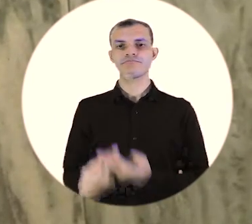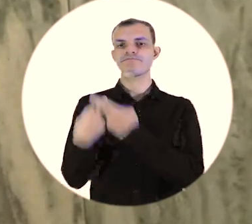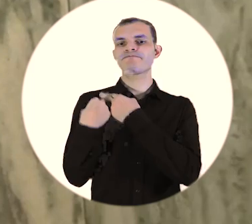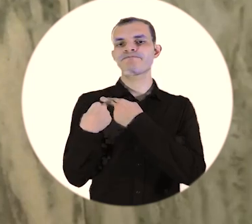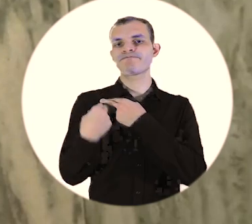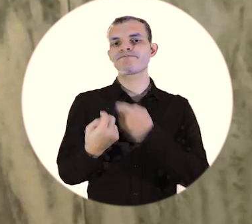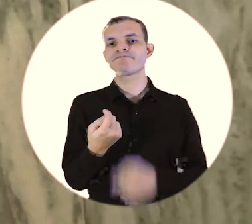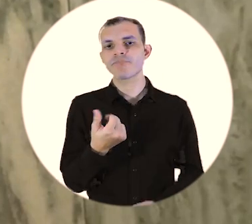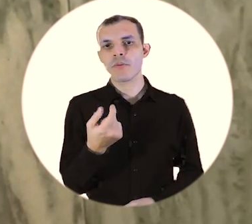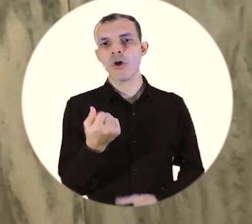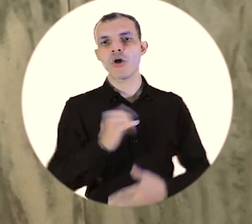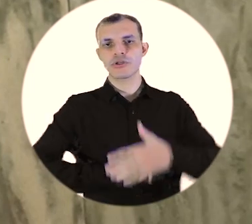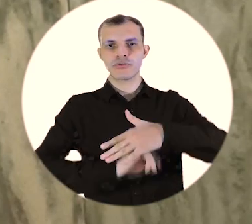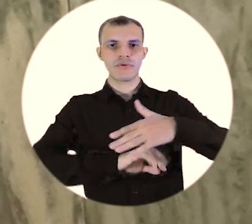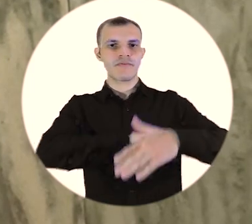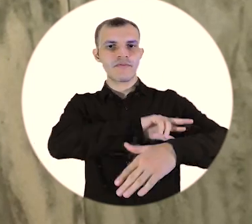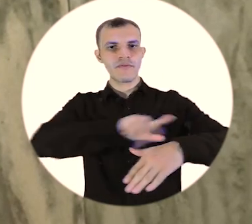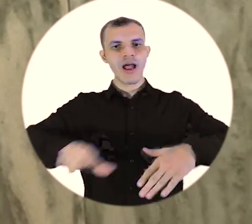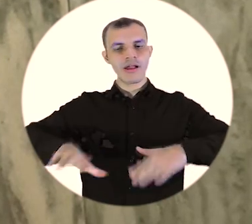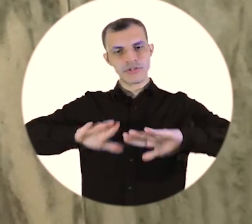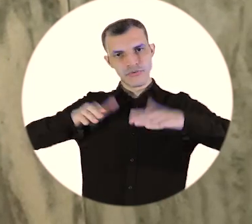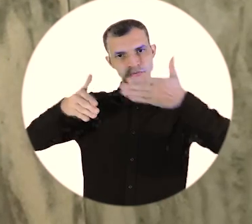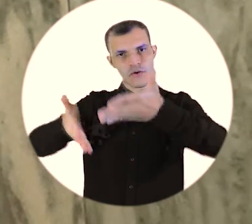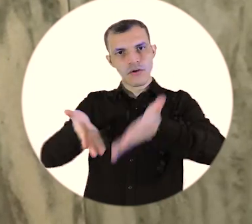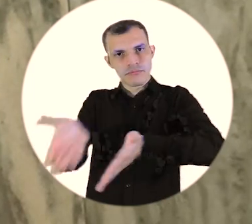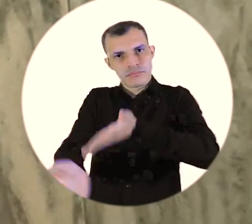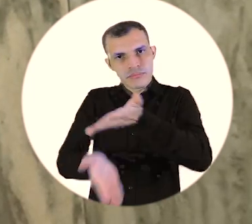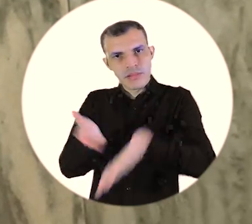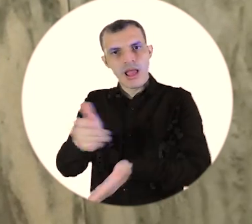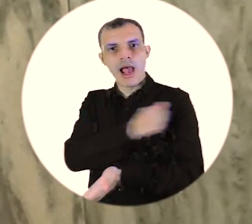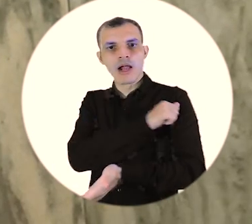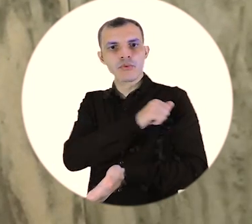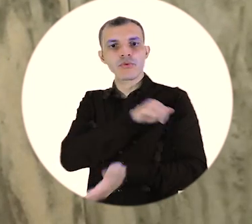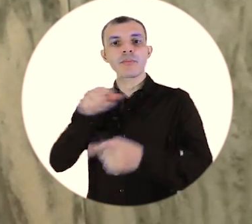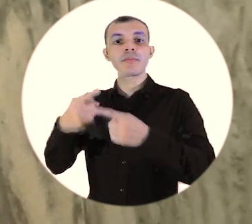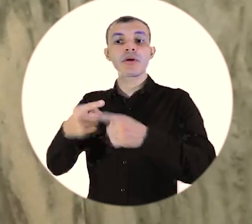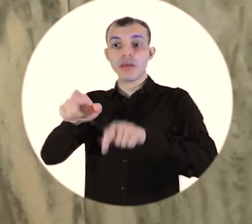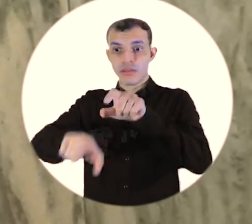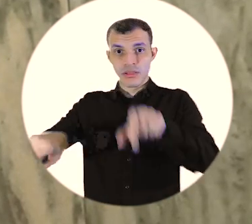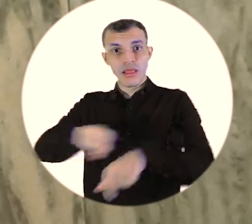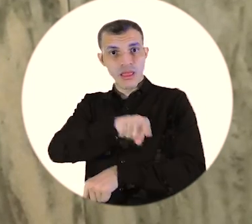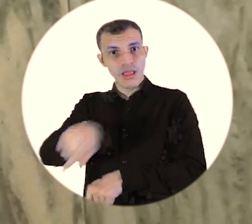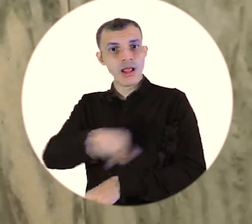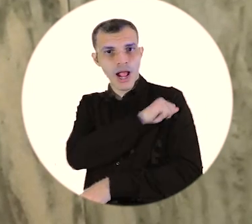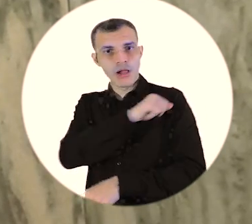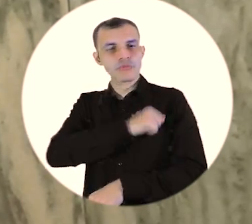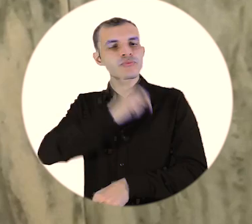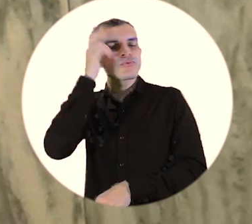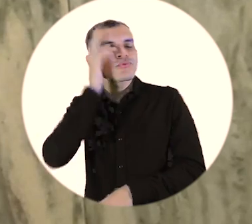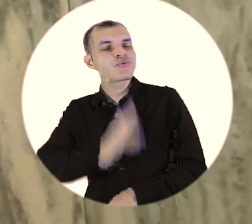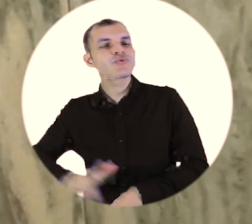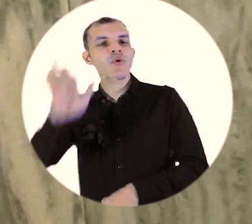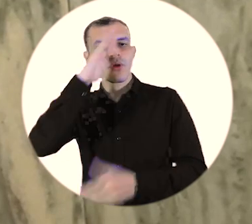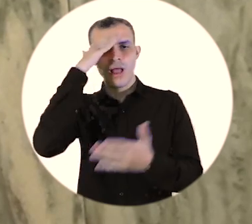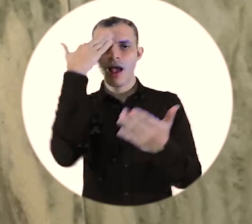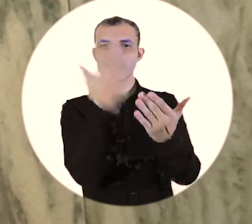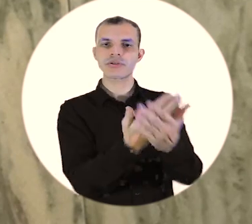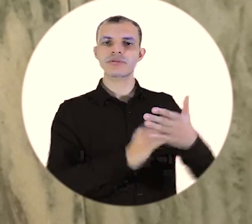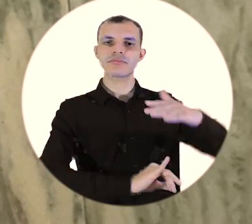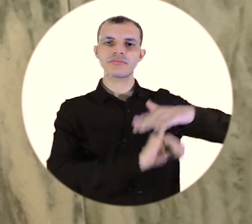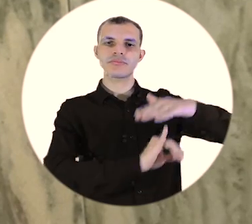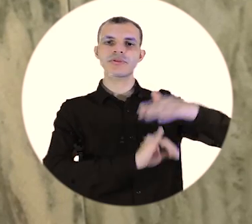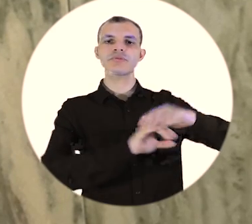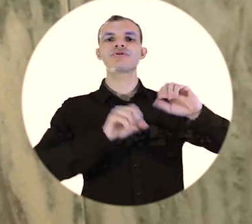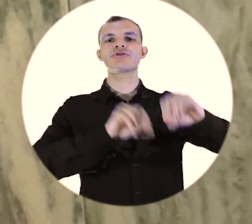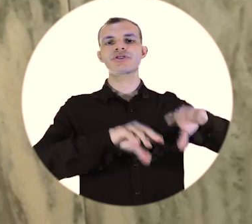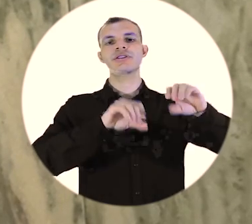inúmeras universidades no Brasil para com os seus alunos, para aqueles que entregam os seus sonhos a essas instituições de